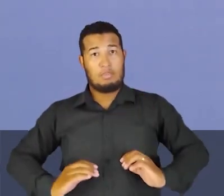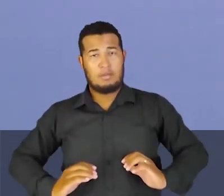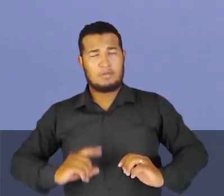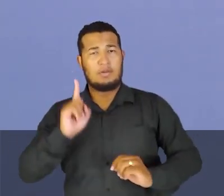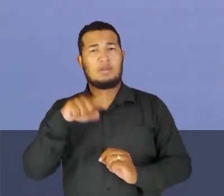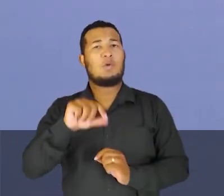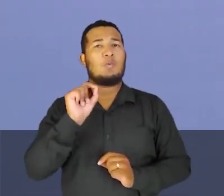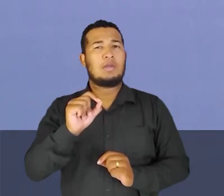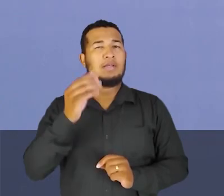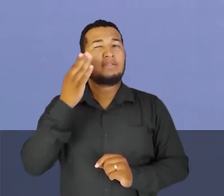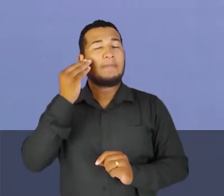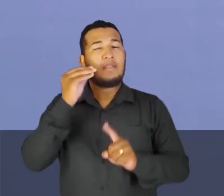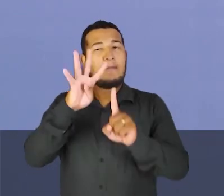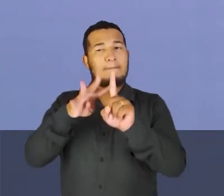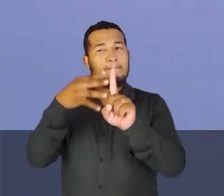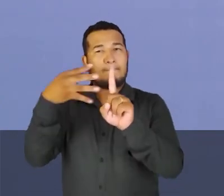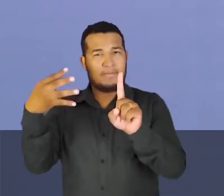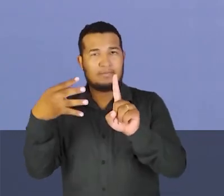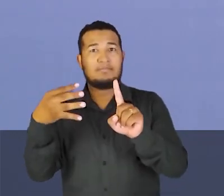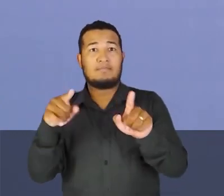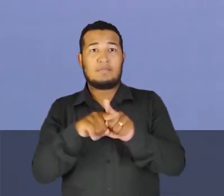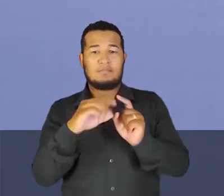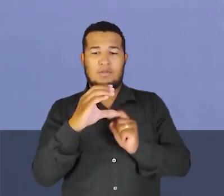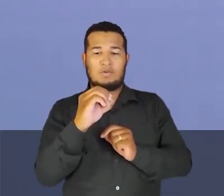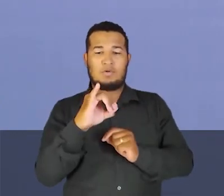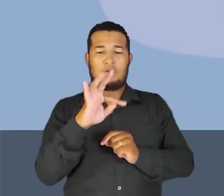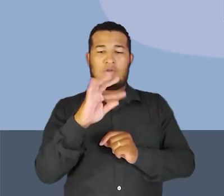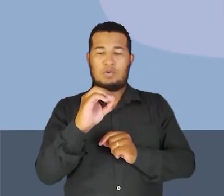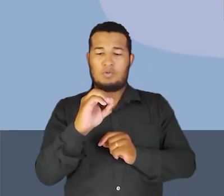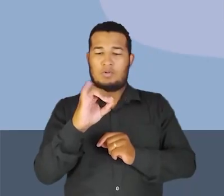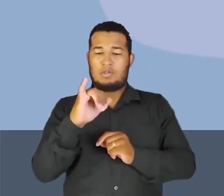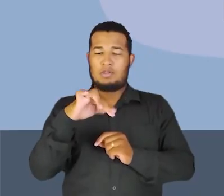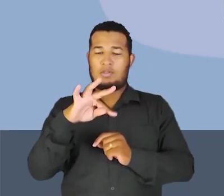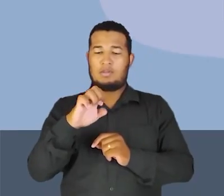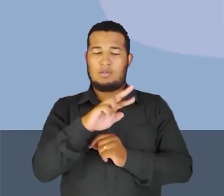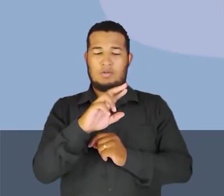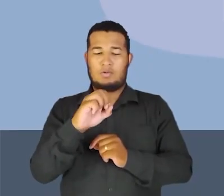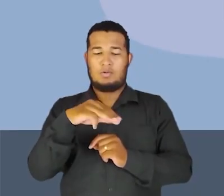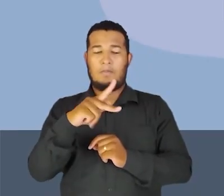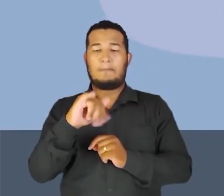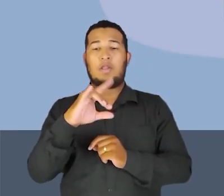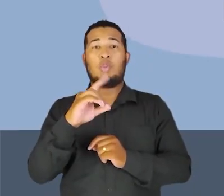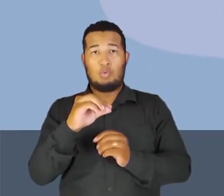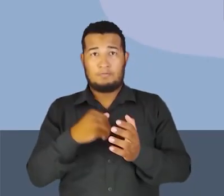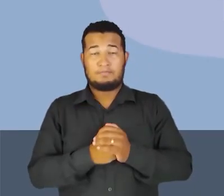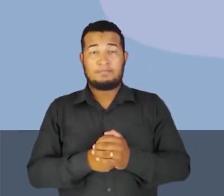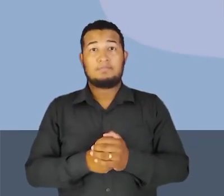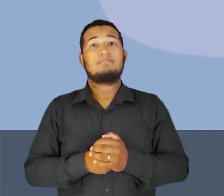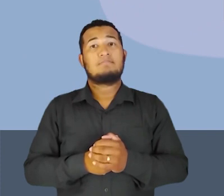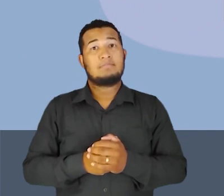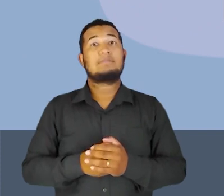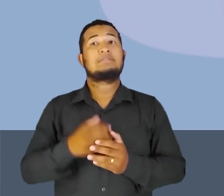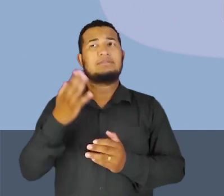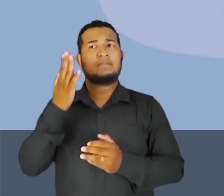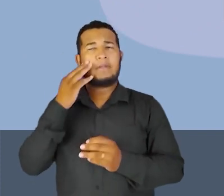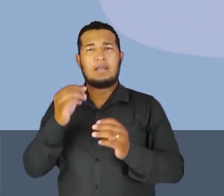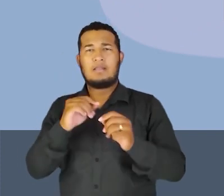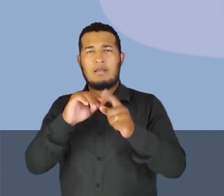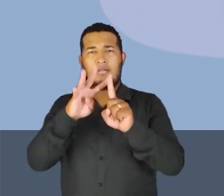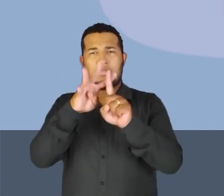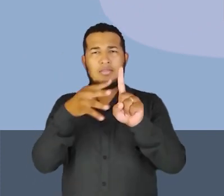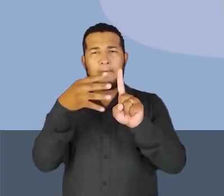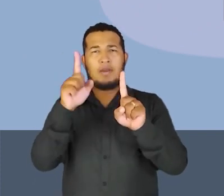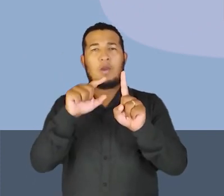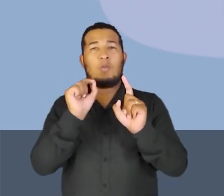que é a tabelinha e o coito interrompido. Observe na imagem o que é a tabelinha. A tabelinha é um método comportamental onde a